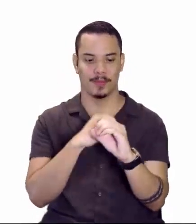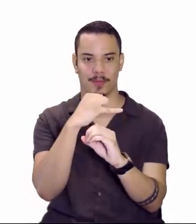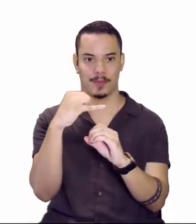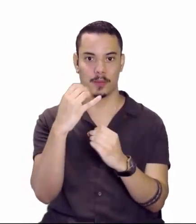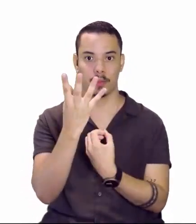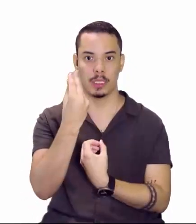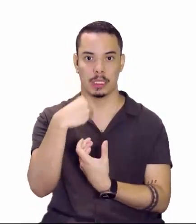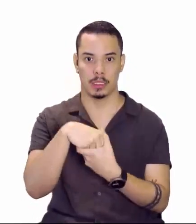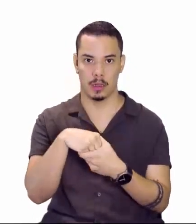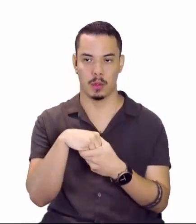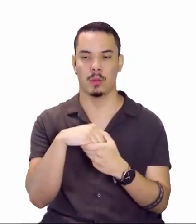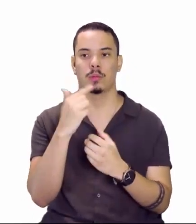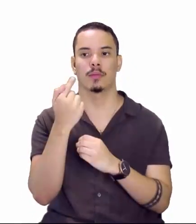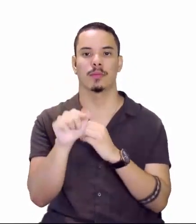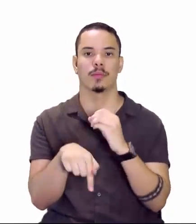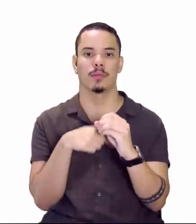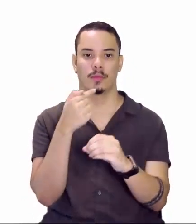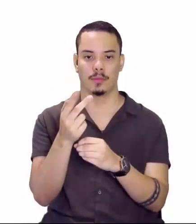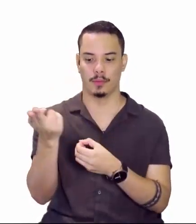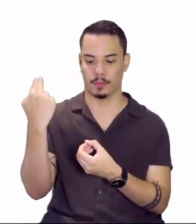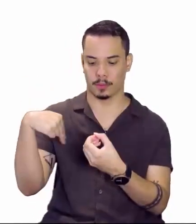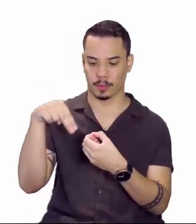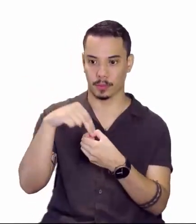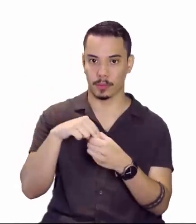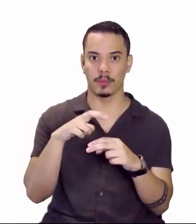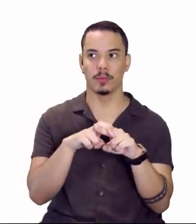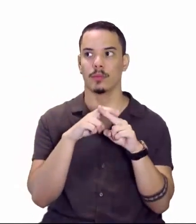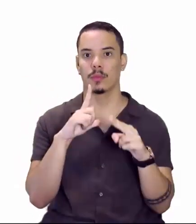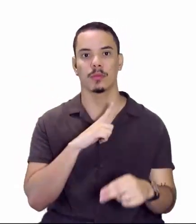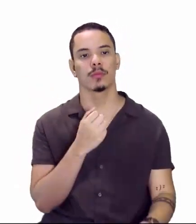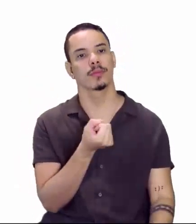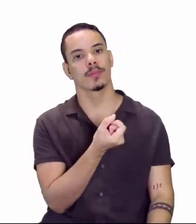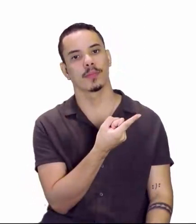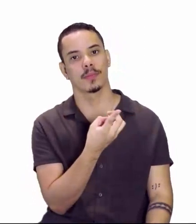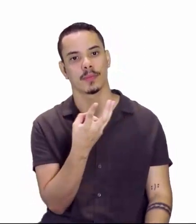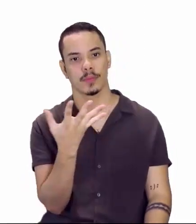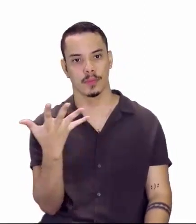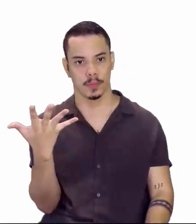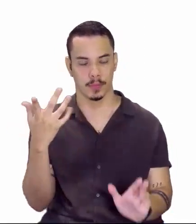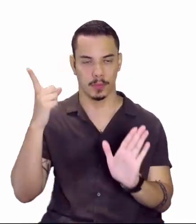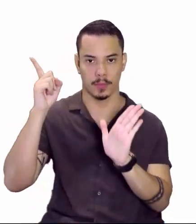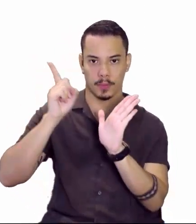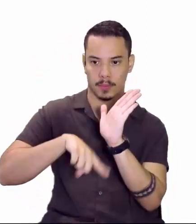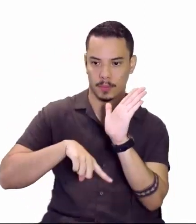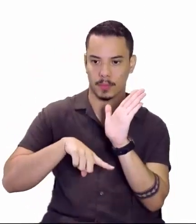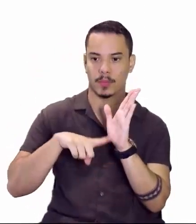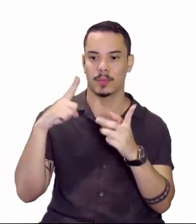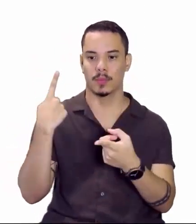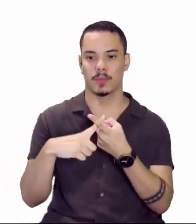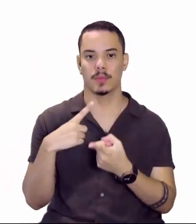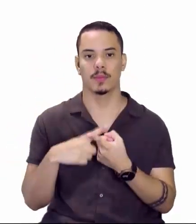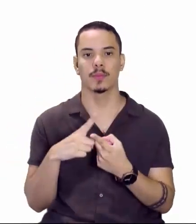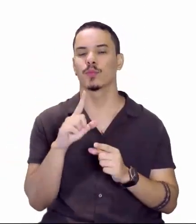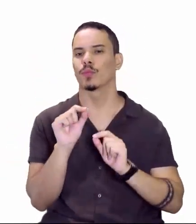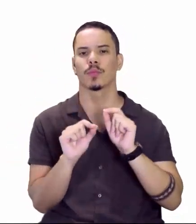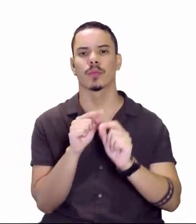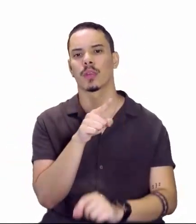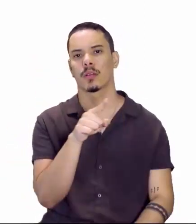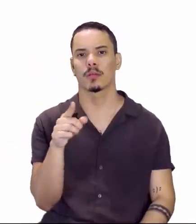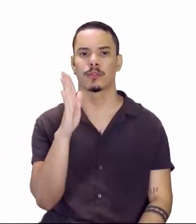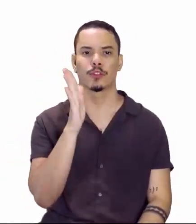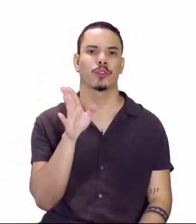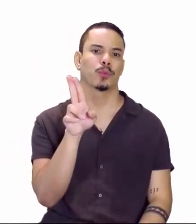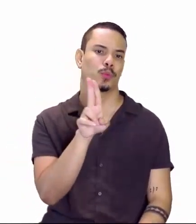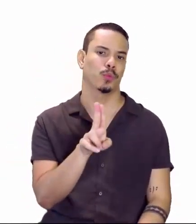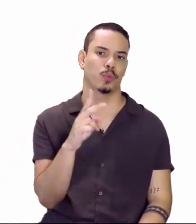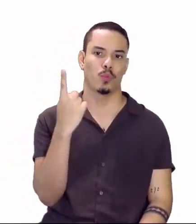átomo neutro. E aí você passa a ter uma quantidade menor de elétrons. Por quê? Porque você está trabalhando